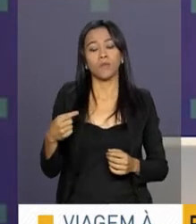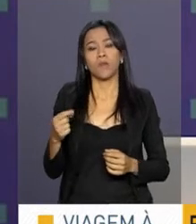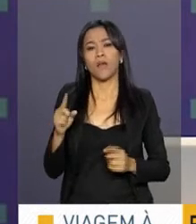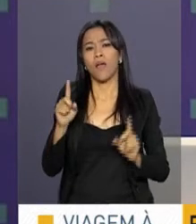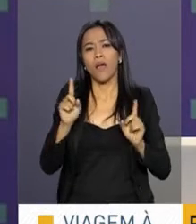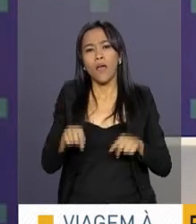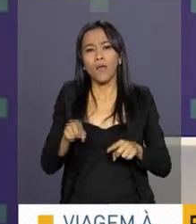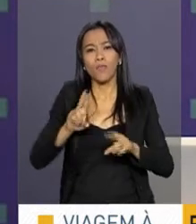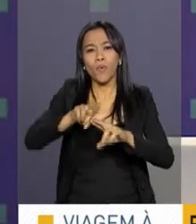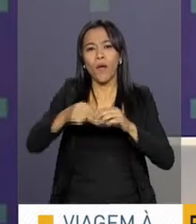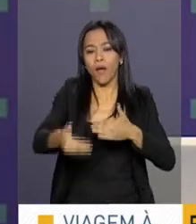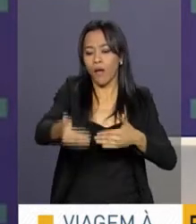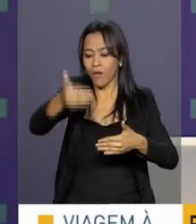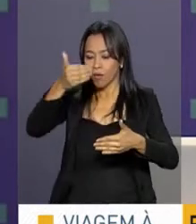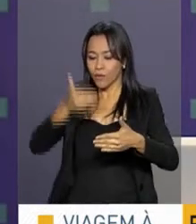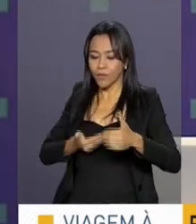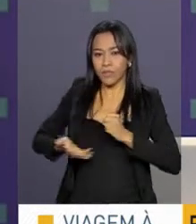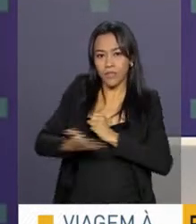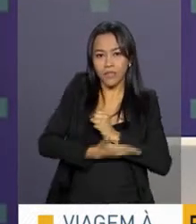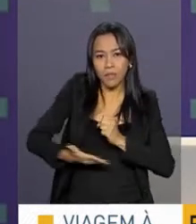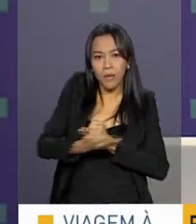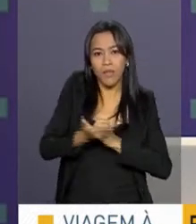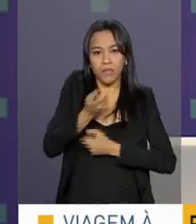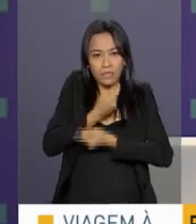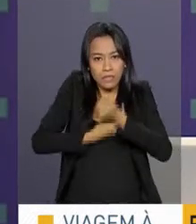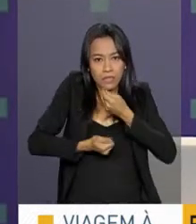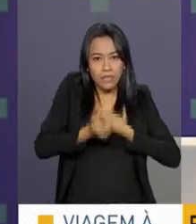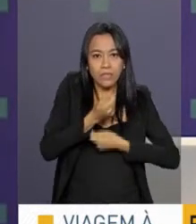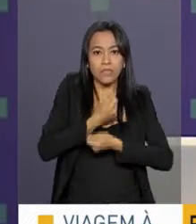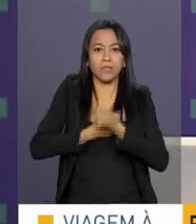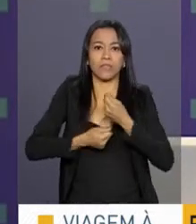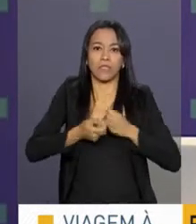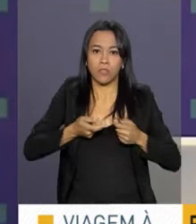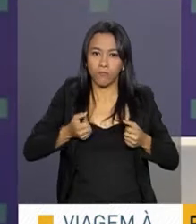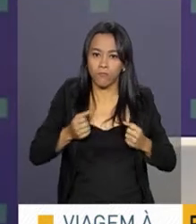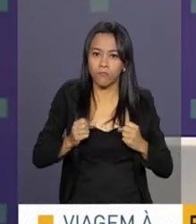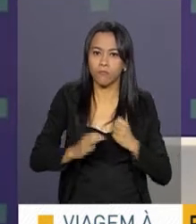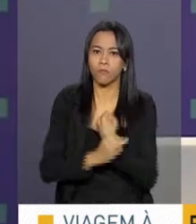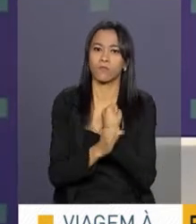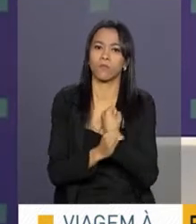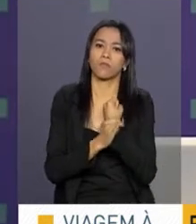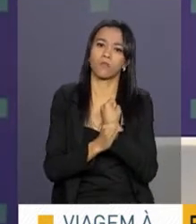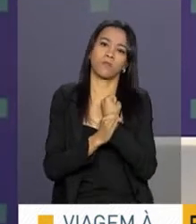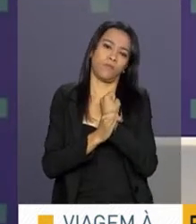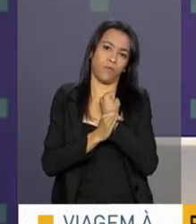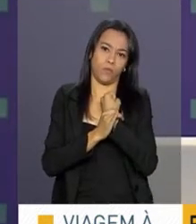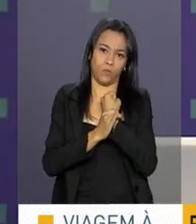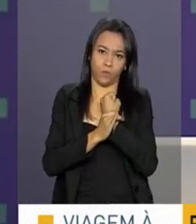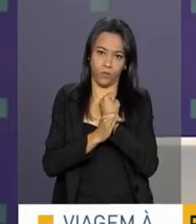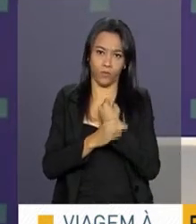em fundamentos macroeconômicos bastante sólidos. Em primeiro lugar,